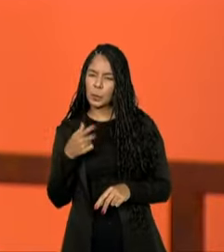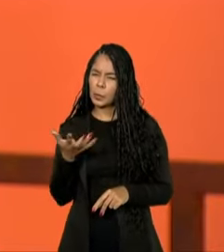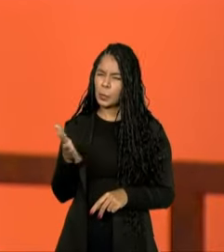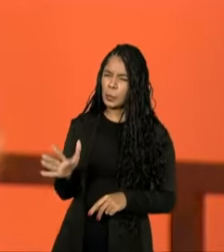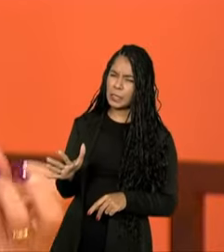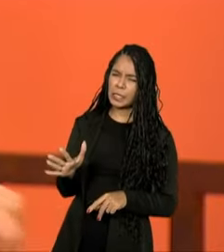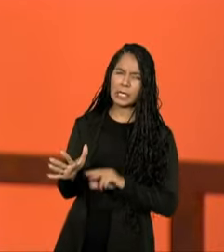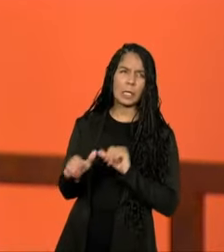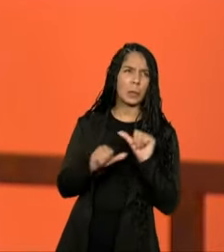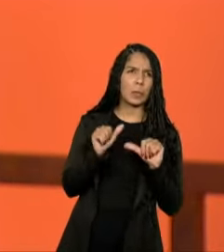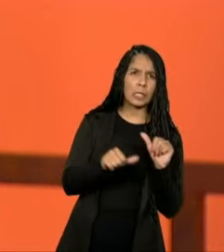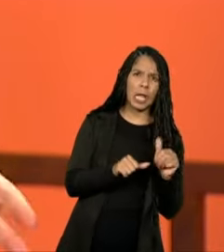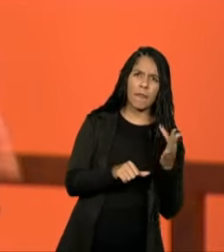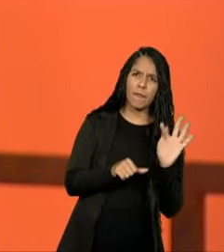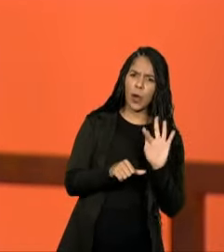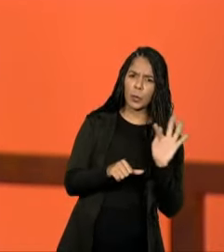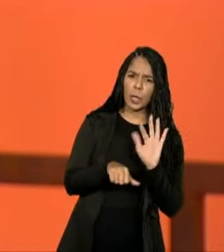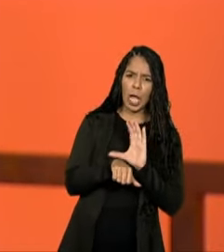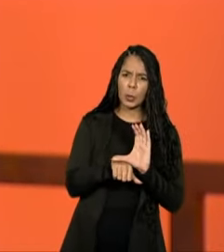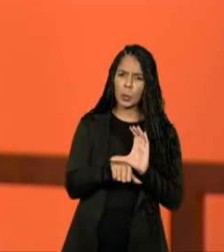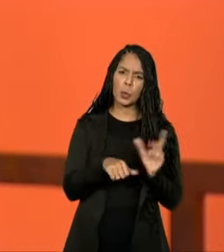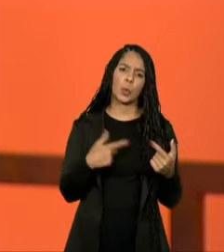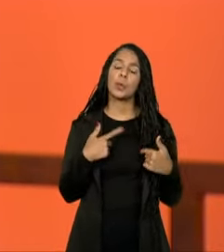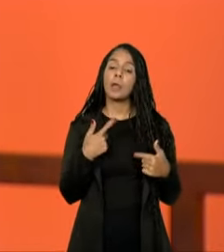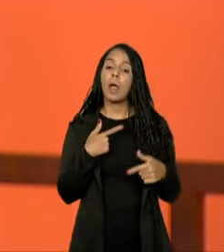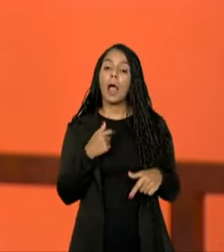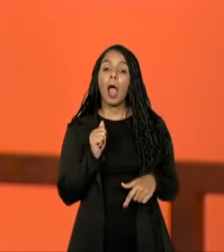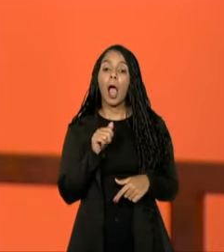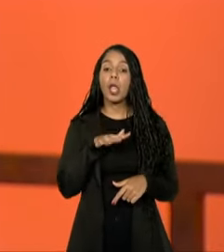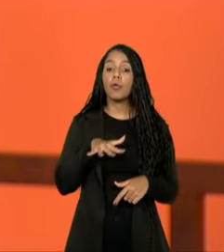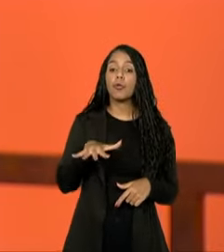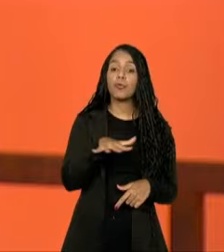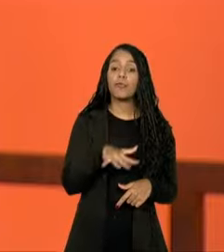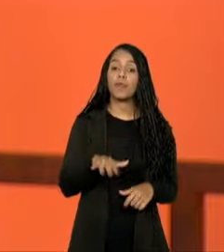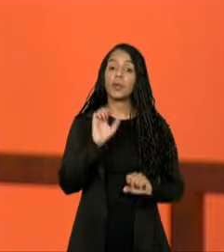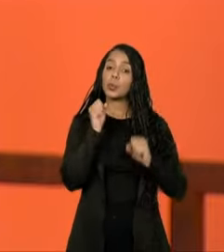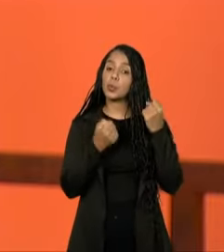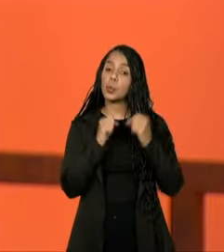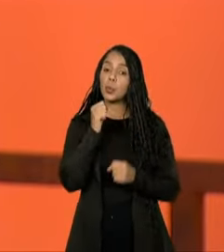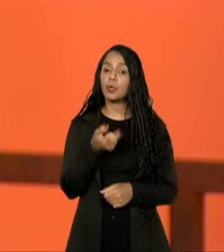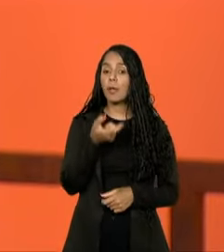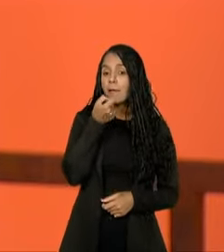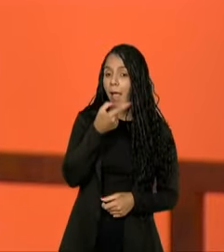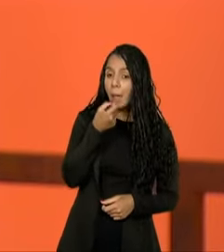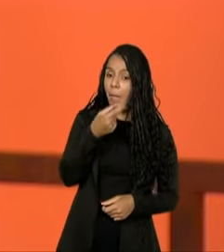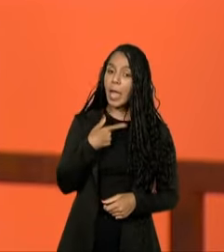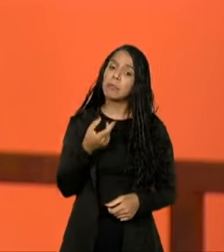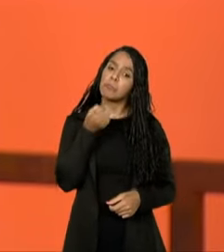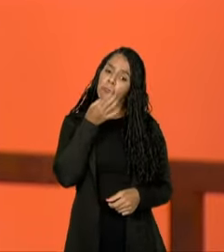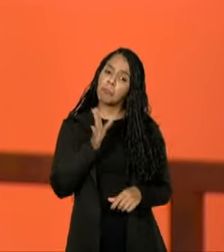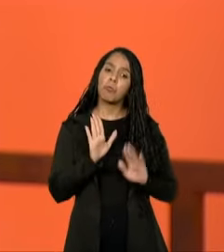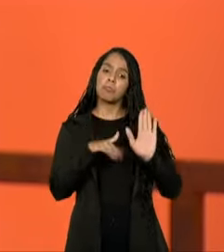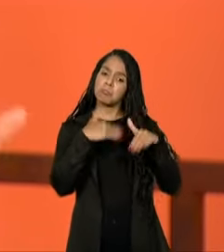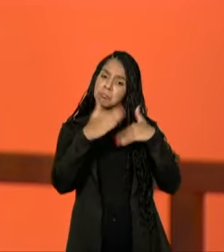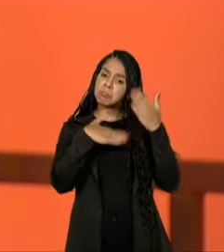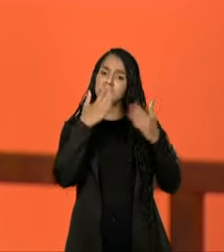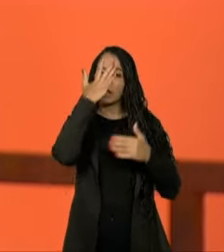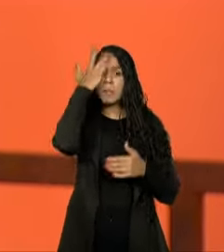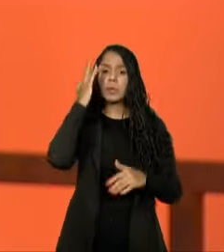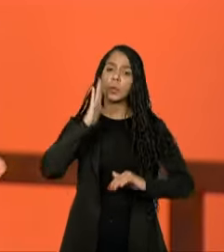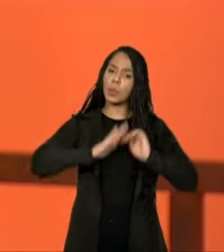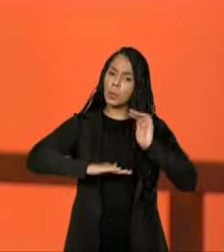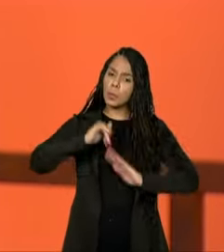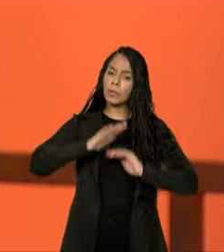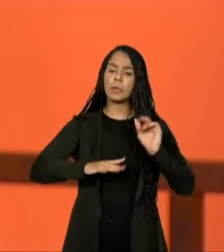queria, mudei de faculdade e tal. Eu entrei no universo da indústria farmacêutica e foi muito bom para mim. Eu me desenvolvi como pessoa, como